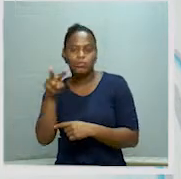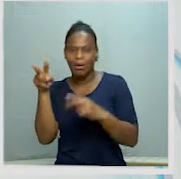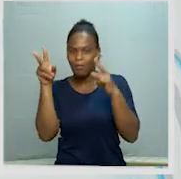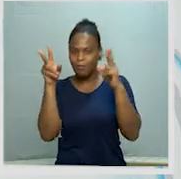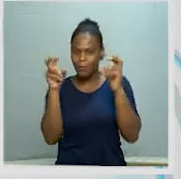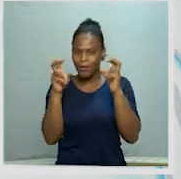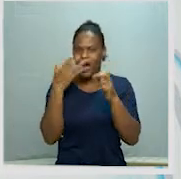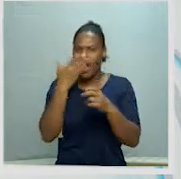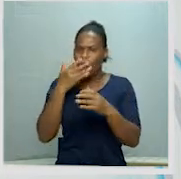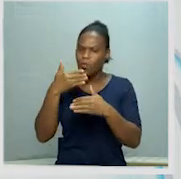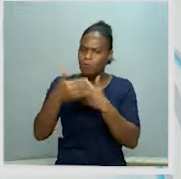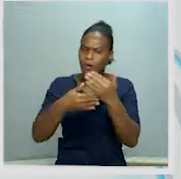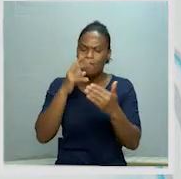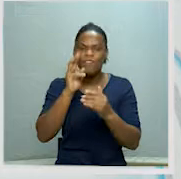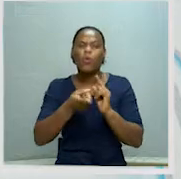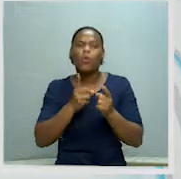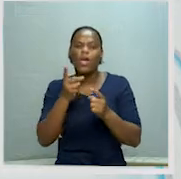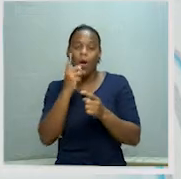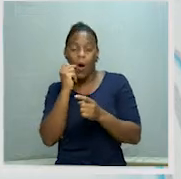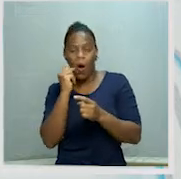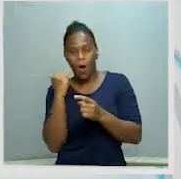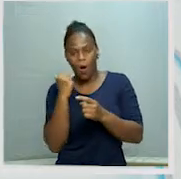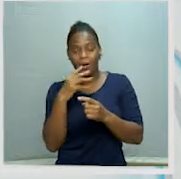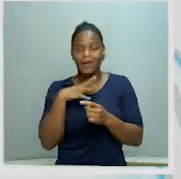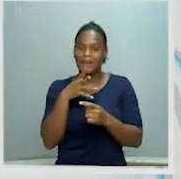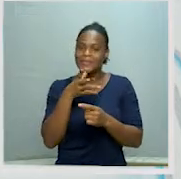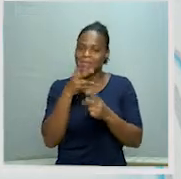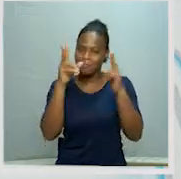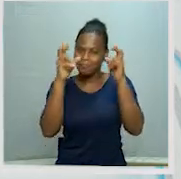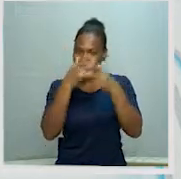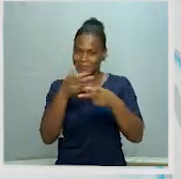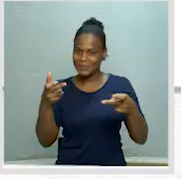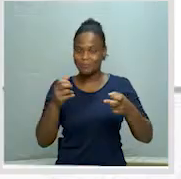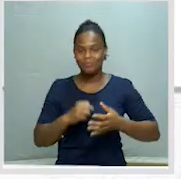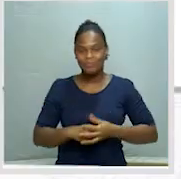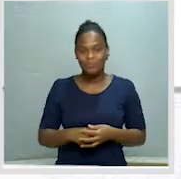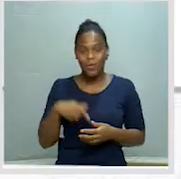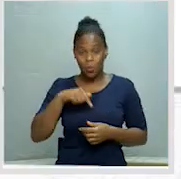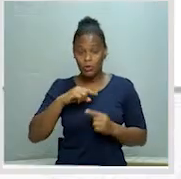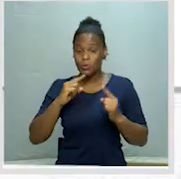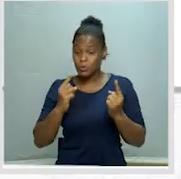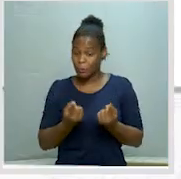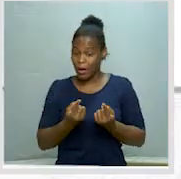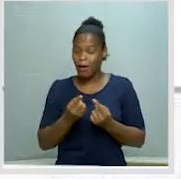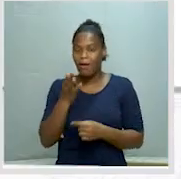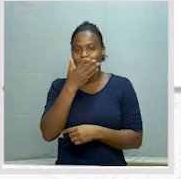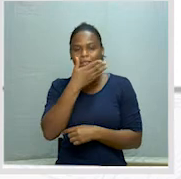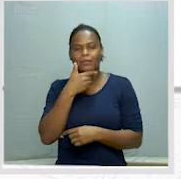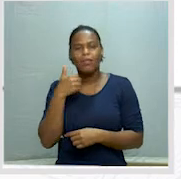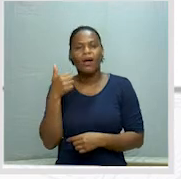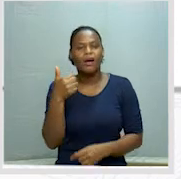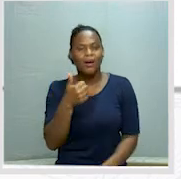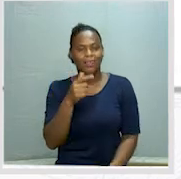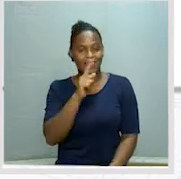vamos entender o que realmente ele queria dizer com isso. E hoje o sumário é estética, como sabem, nós estamos